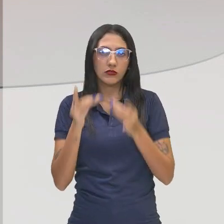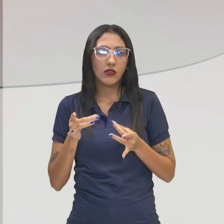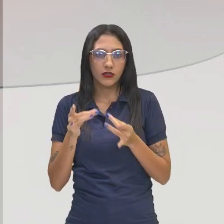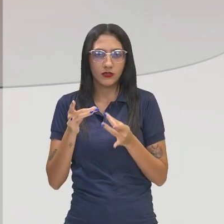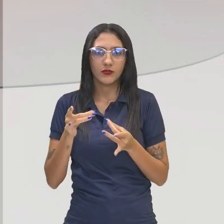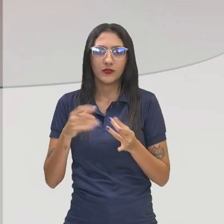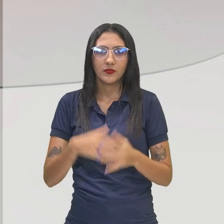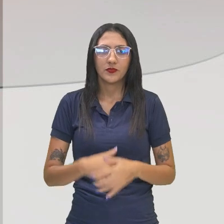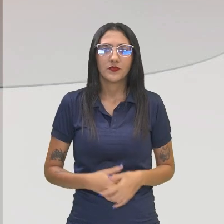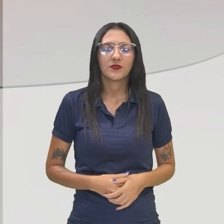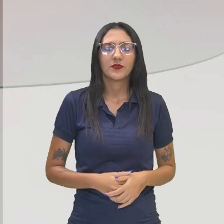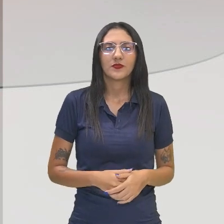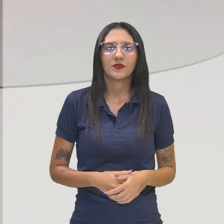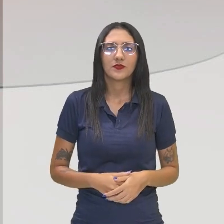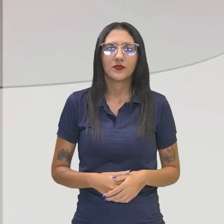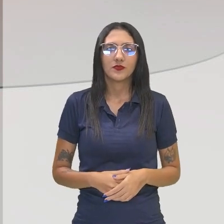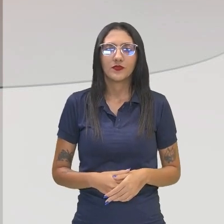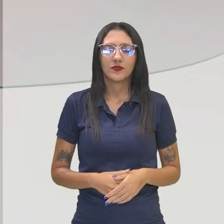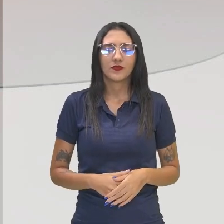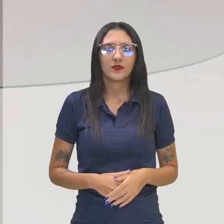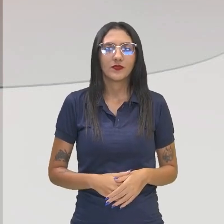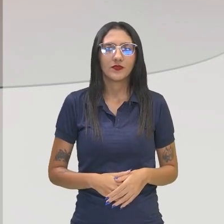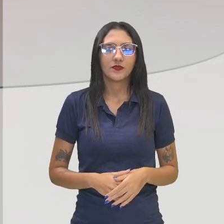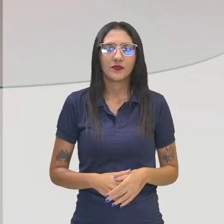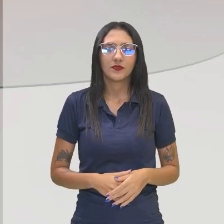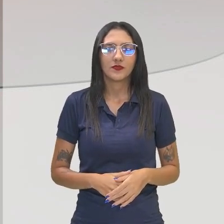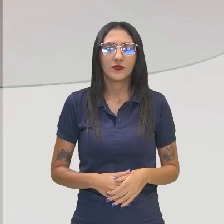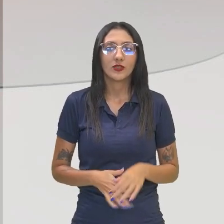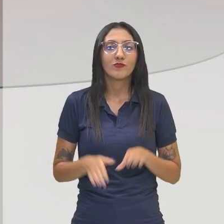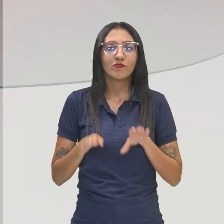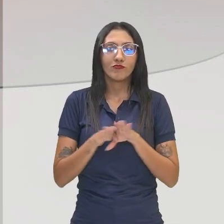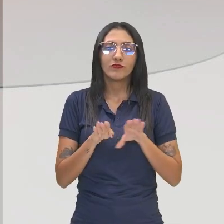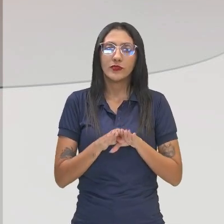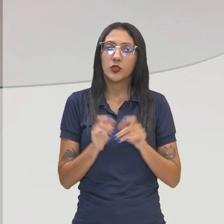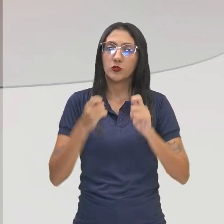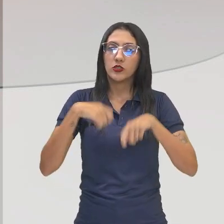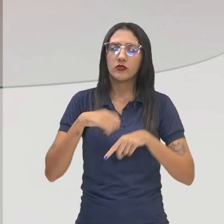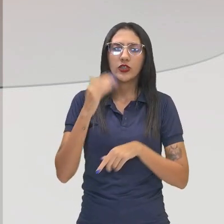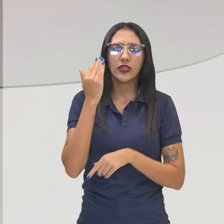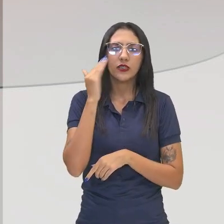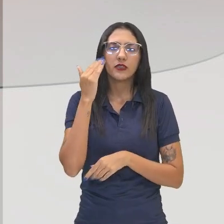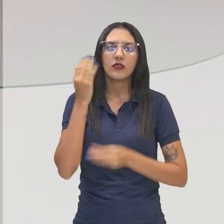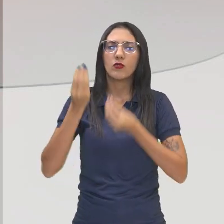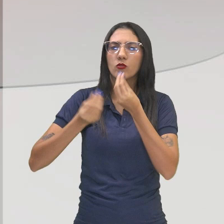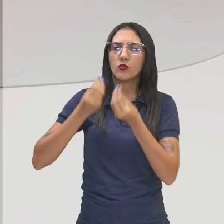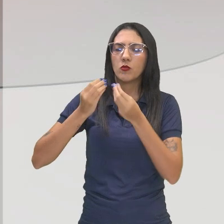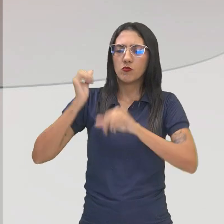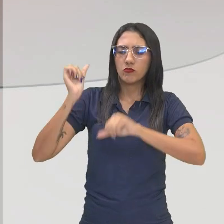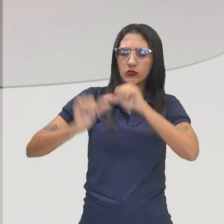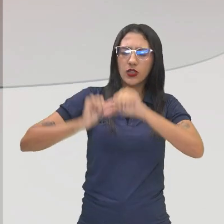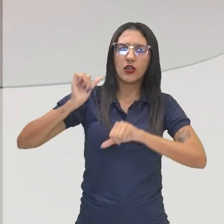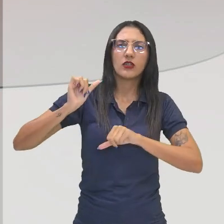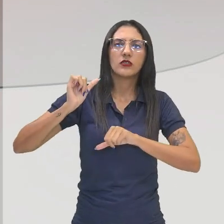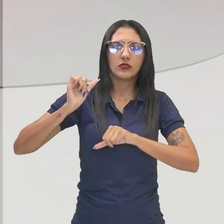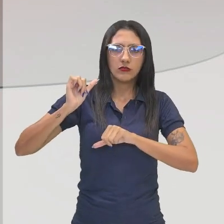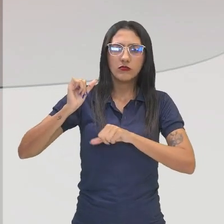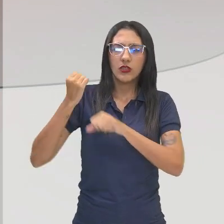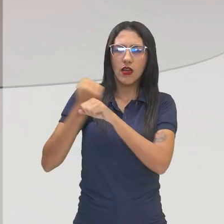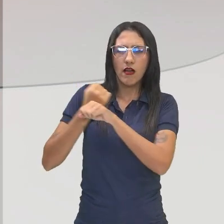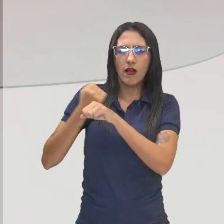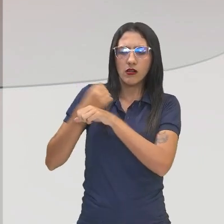Ele permite entender as mudanças ao longo do tempo. permite também analisar